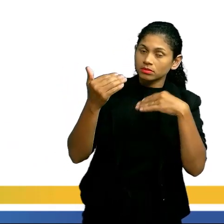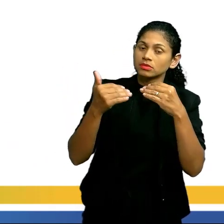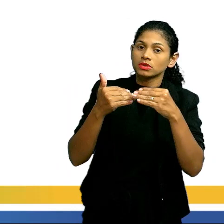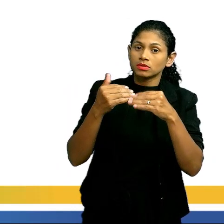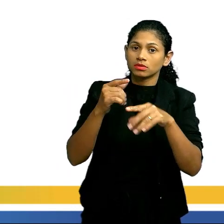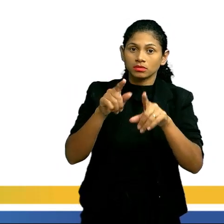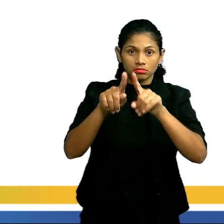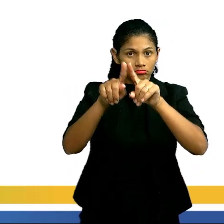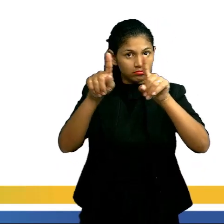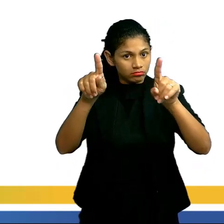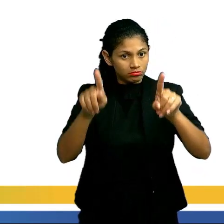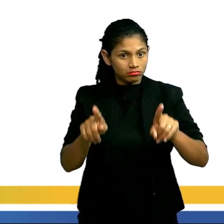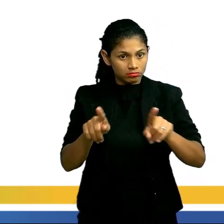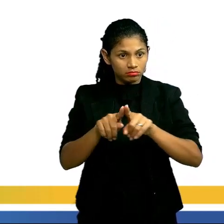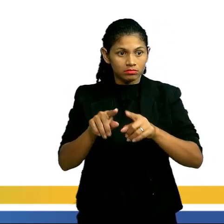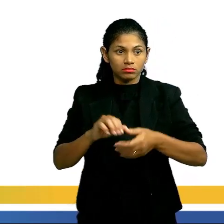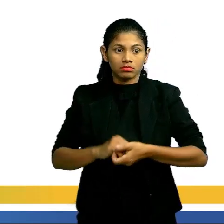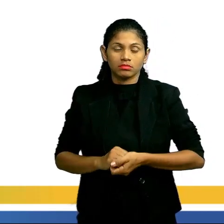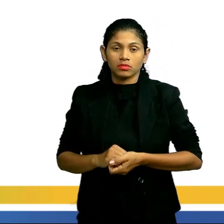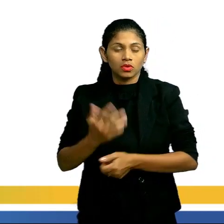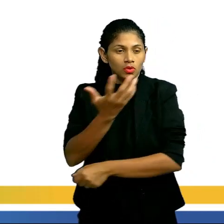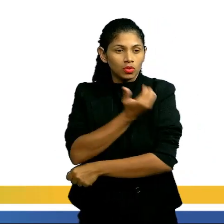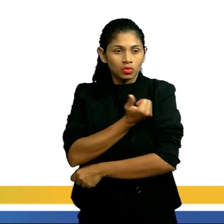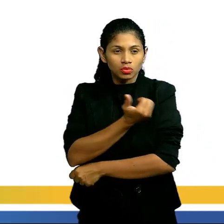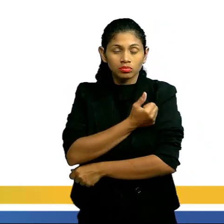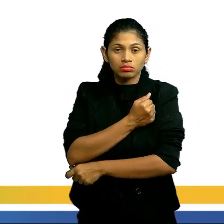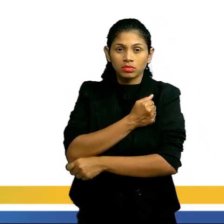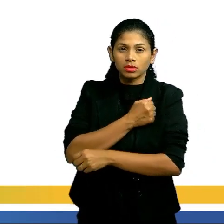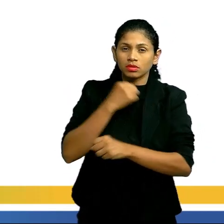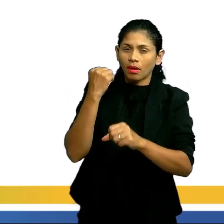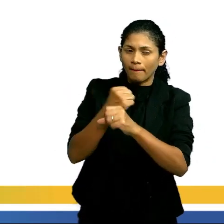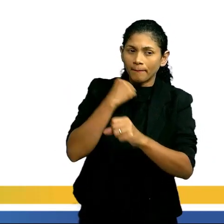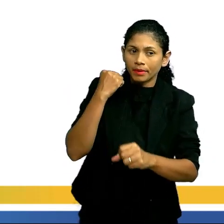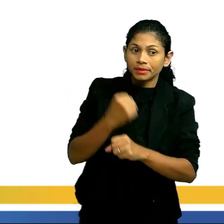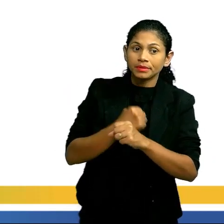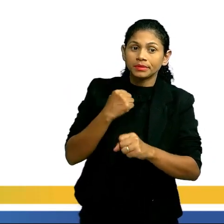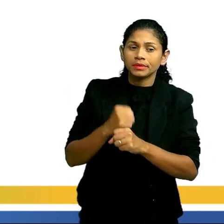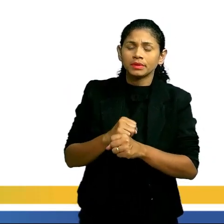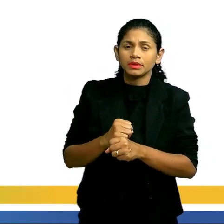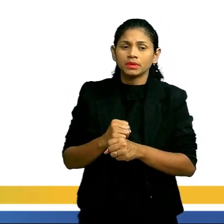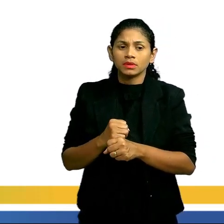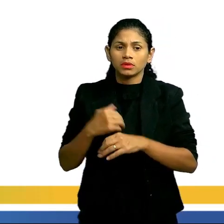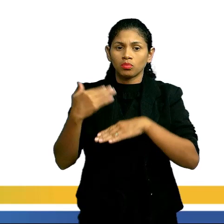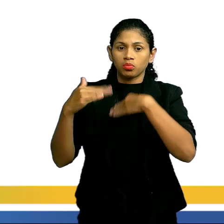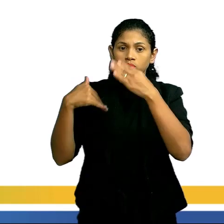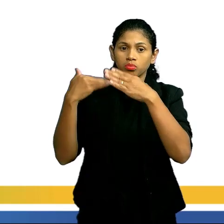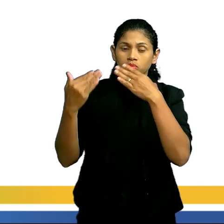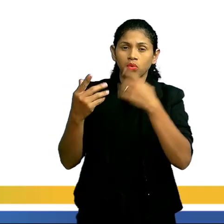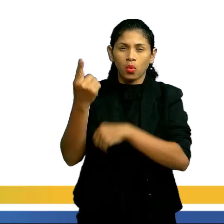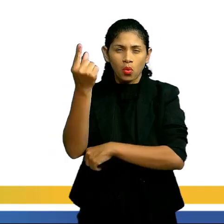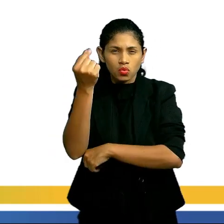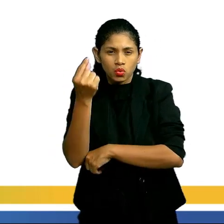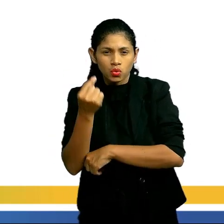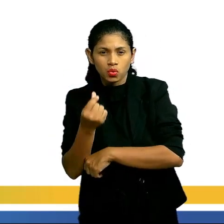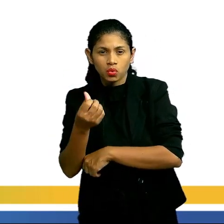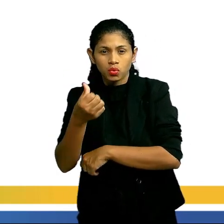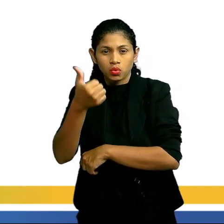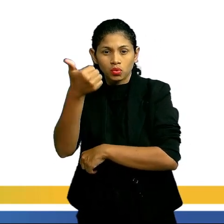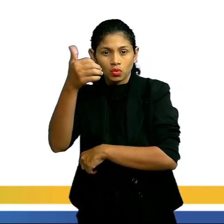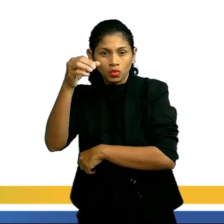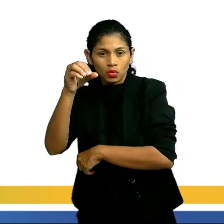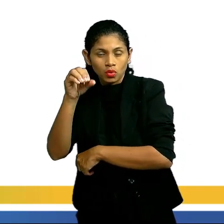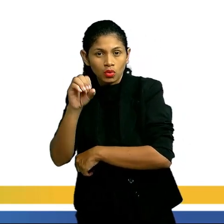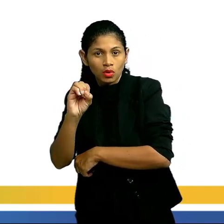O número de peças que devem ser produzidas para se obter um faturamento de 10 mil reais é: alternativa A, 2.000